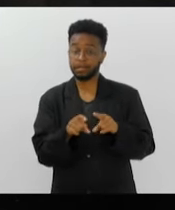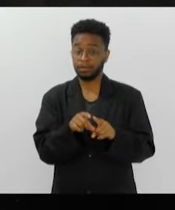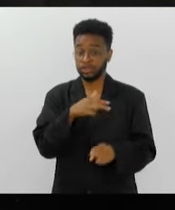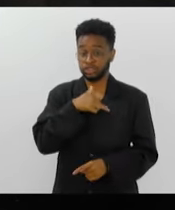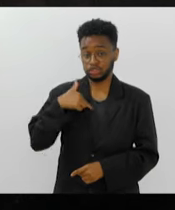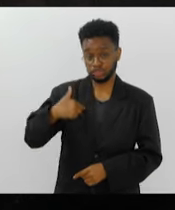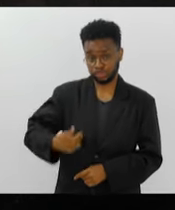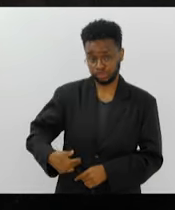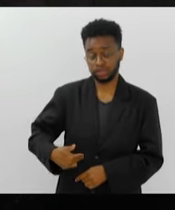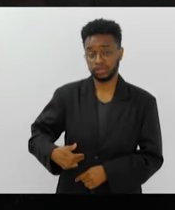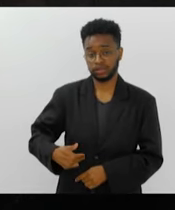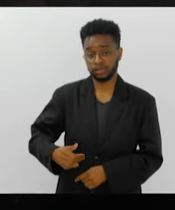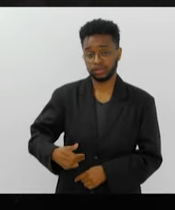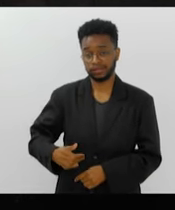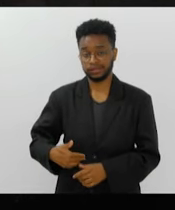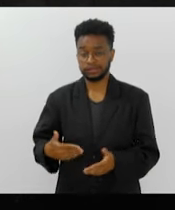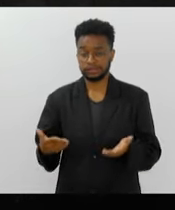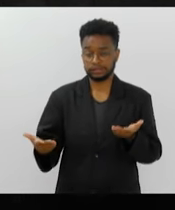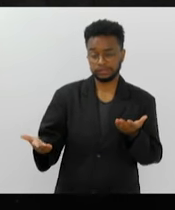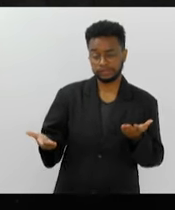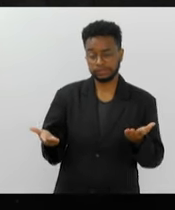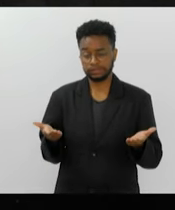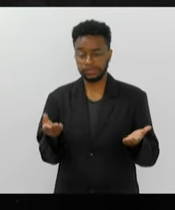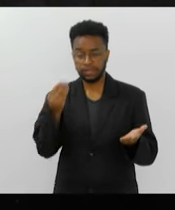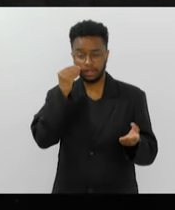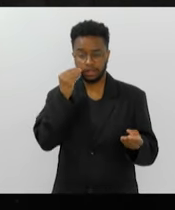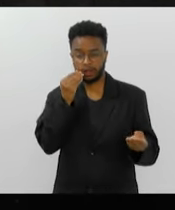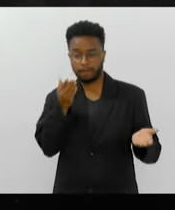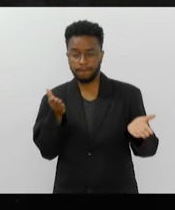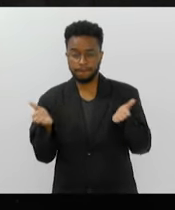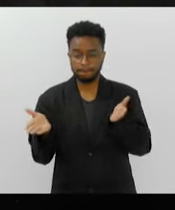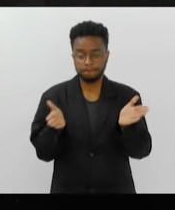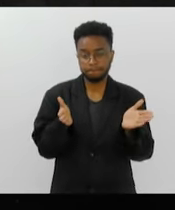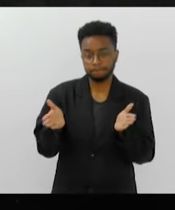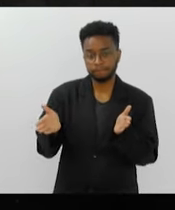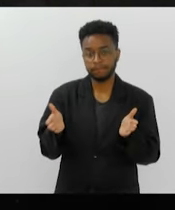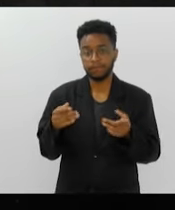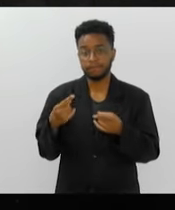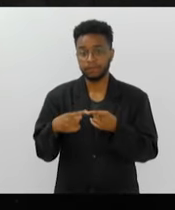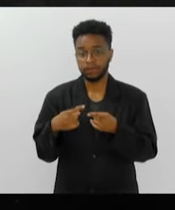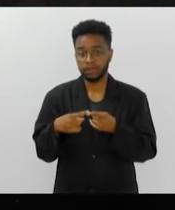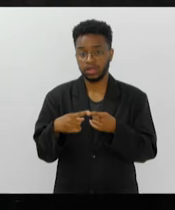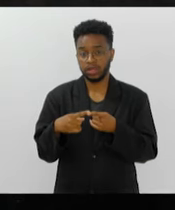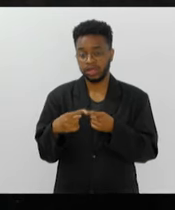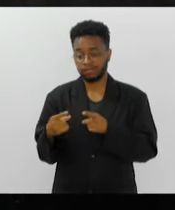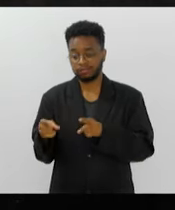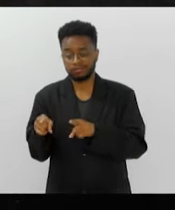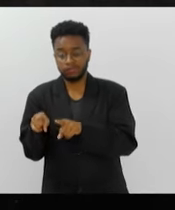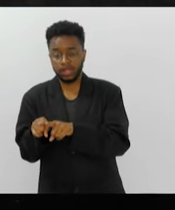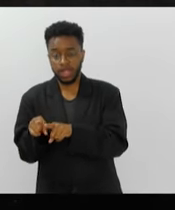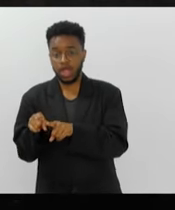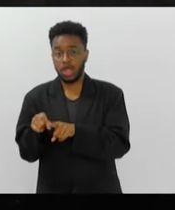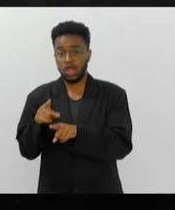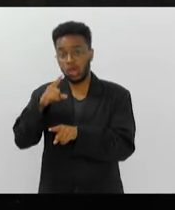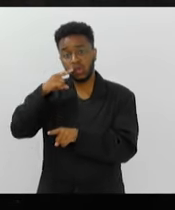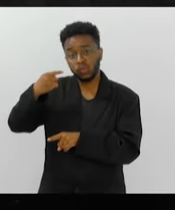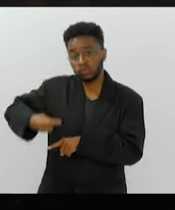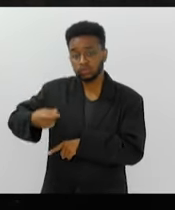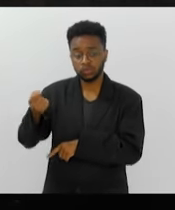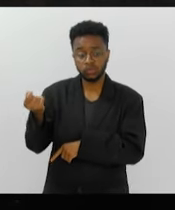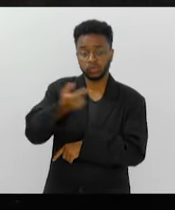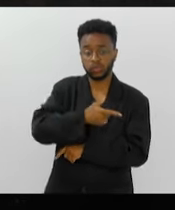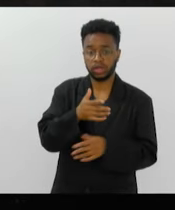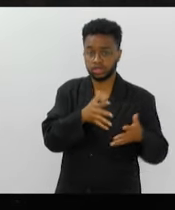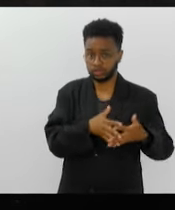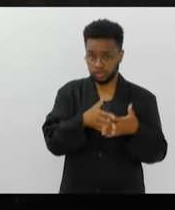ali olhando um pouco como mediadora apesar de ser mais aliada à Rússia do que aos Estados